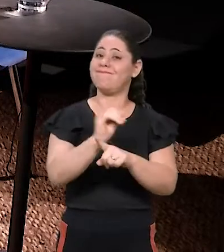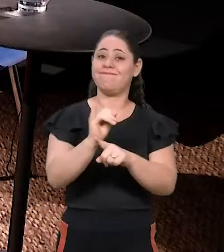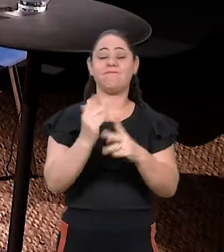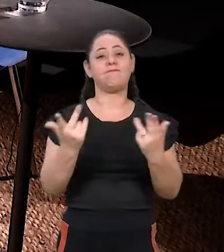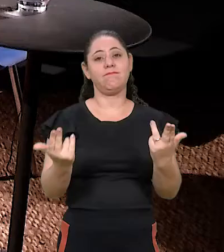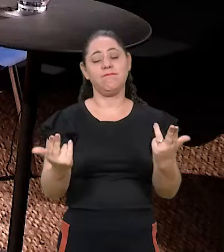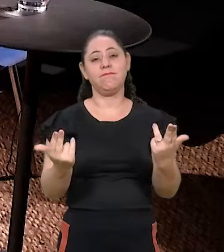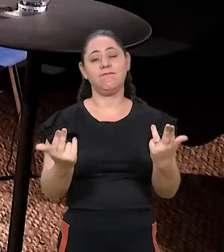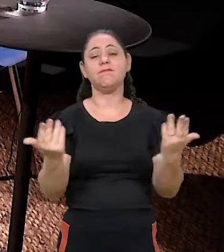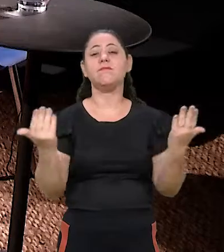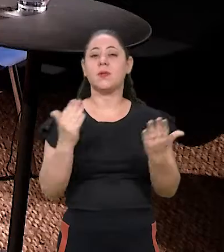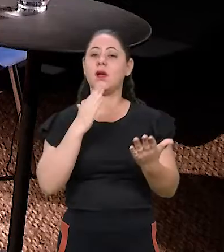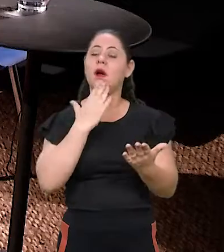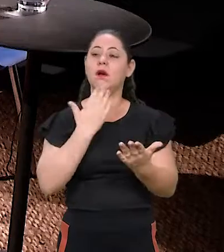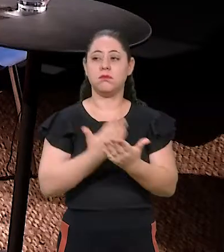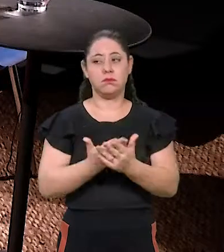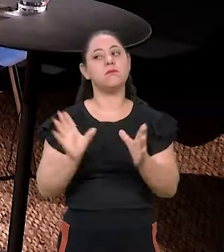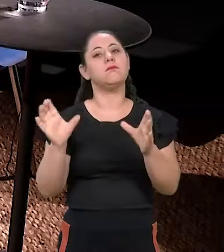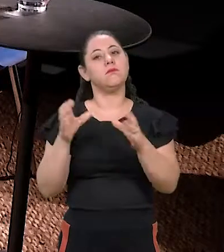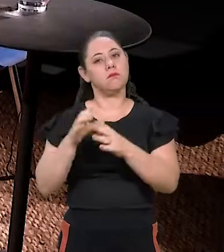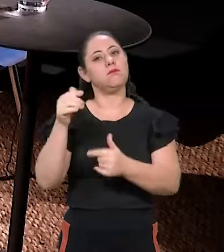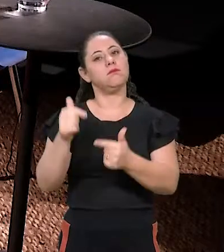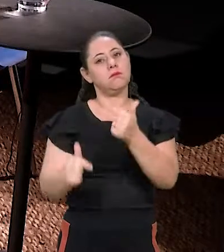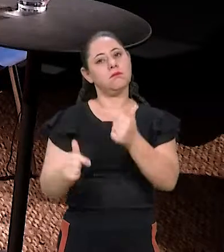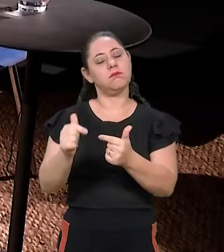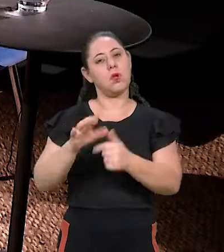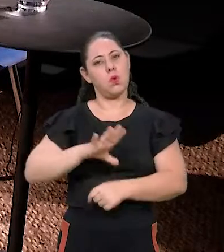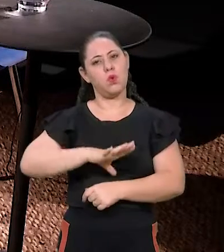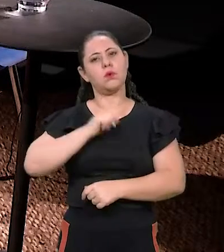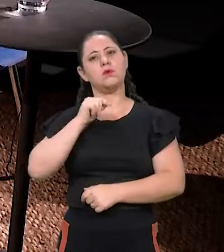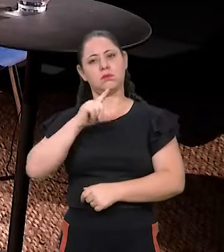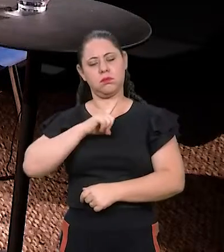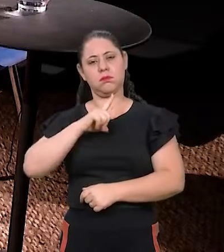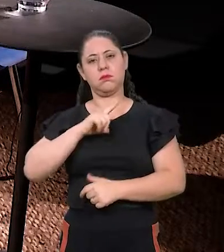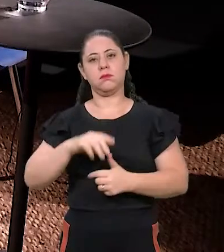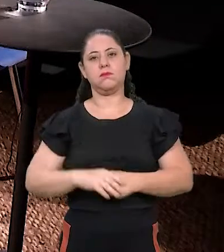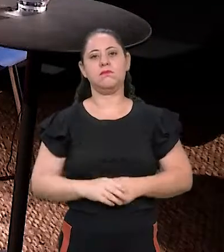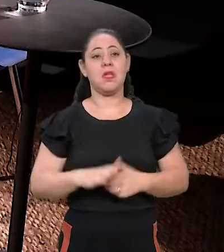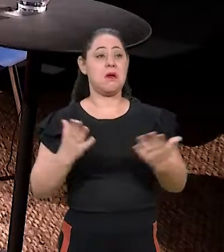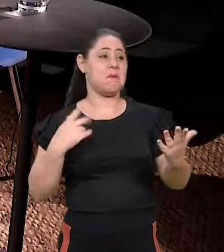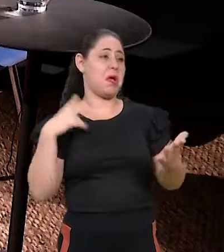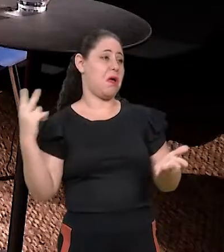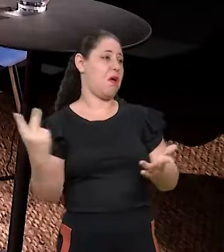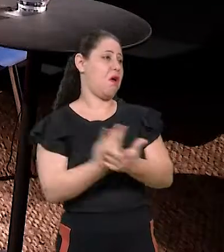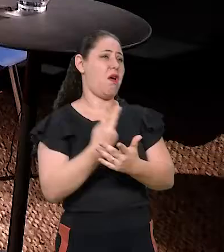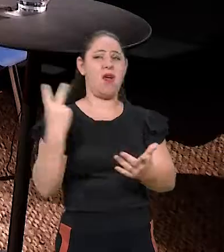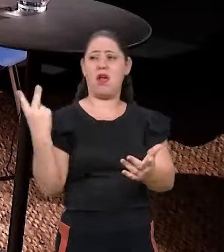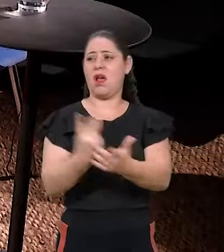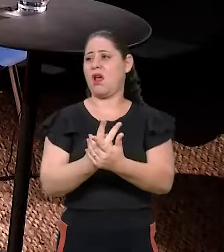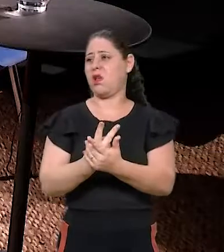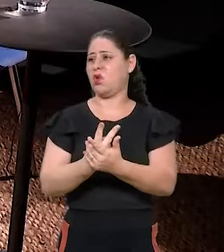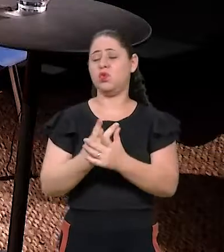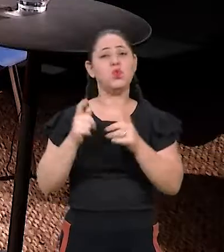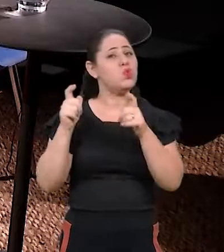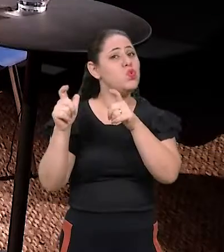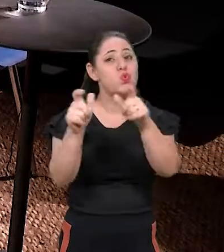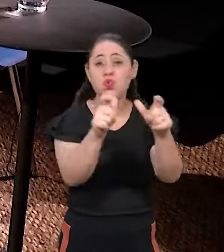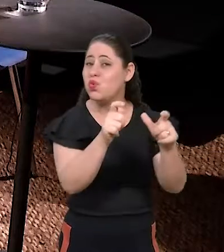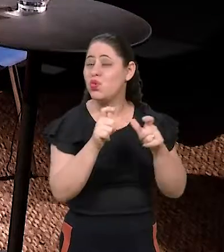em cima disso. Então, eu admiro muito a classe política pela coragem, né? Ah, mas tem erros. Olha, tem erro em qualquer